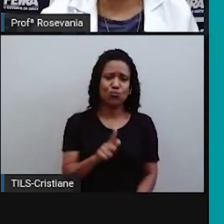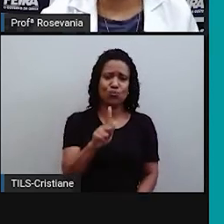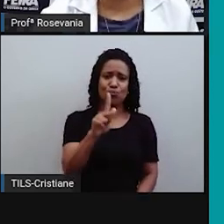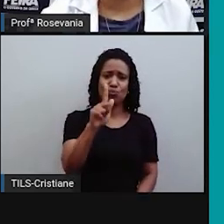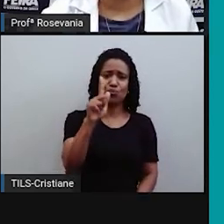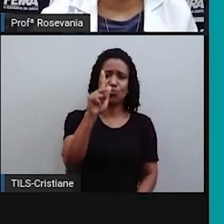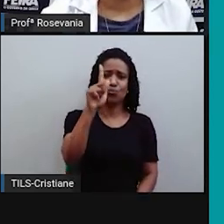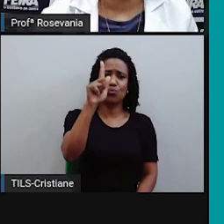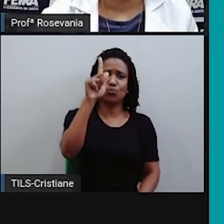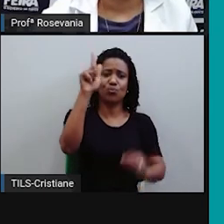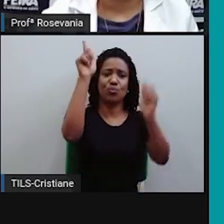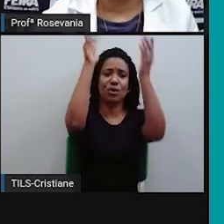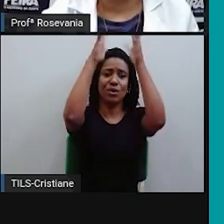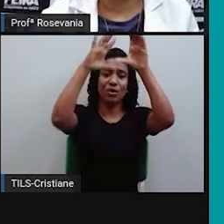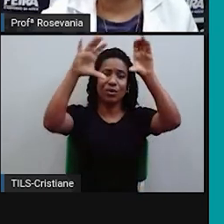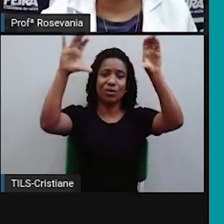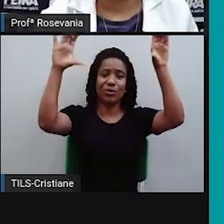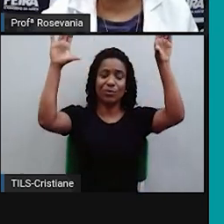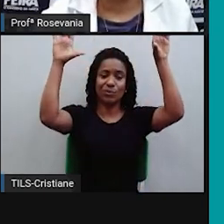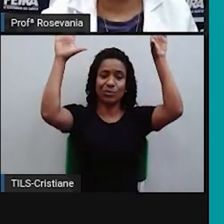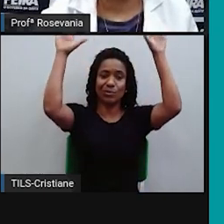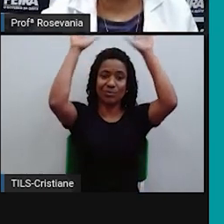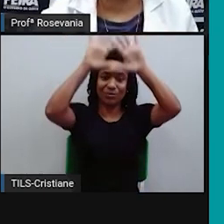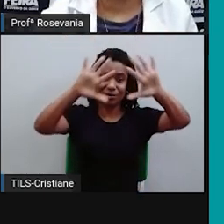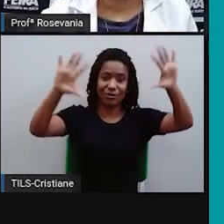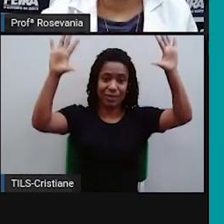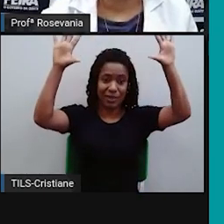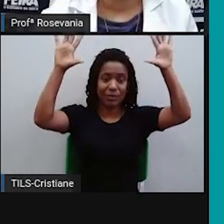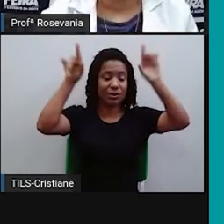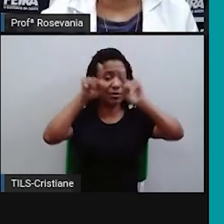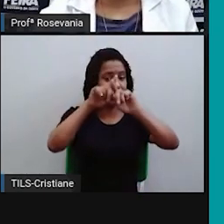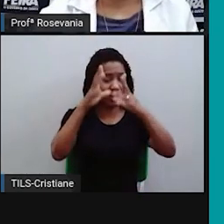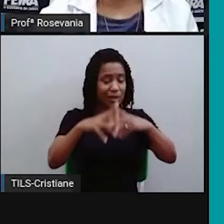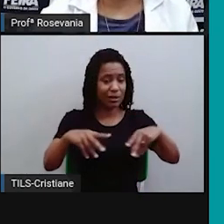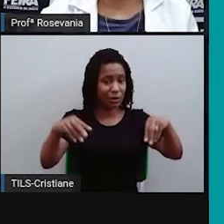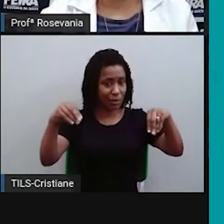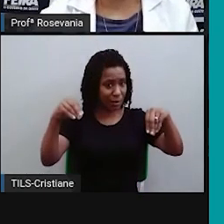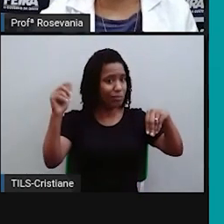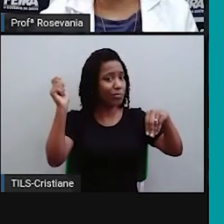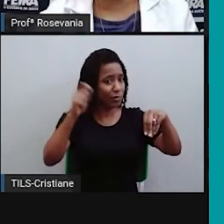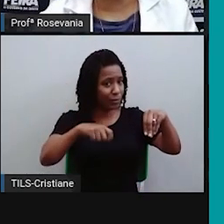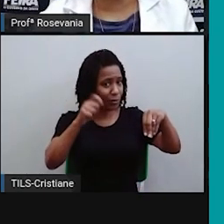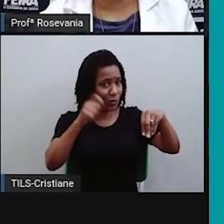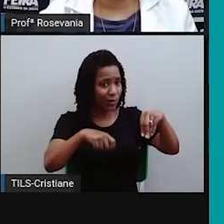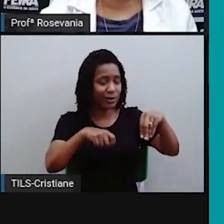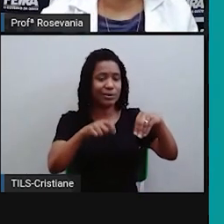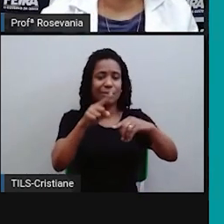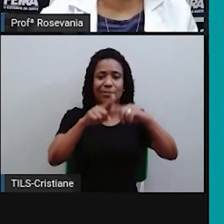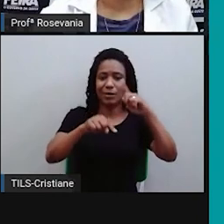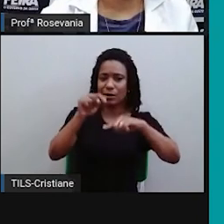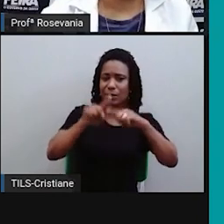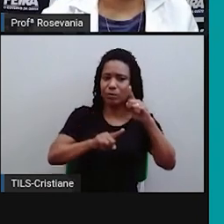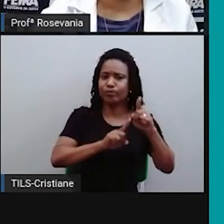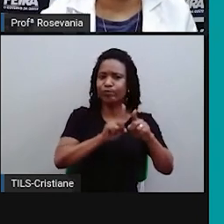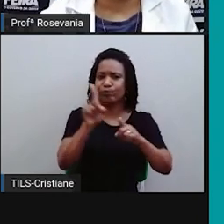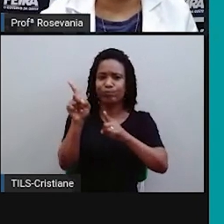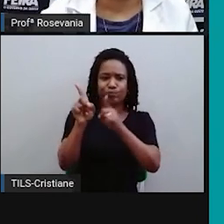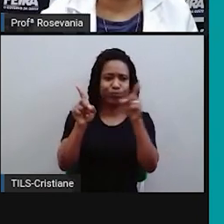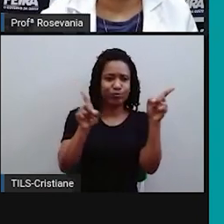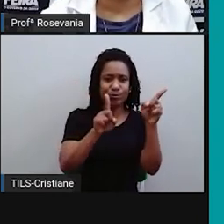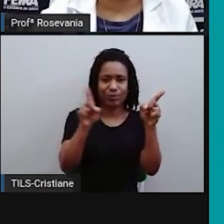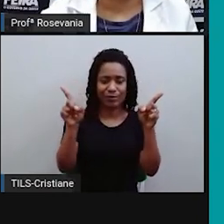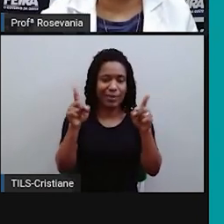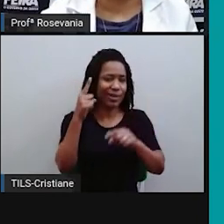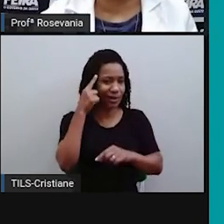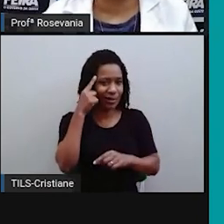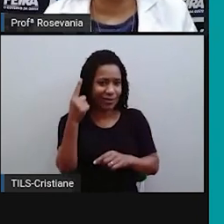as pessoas que estão no espaço terrestre. Bora ver como é que acontece isso? Então, nós temos a bússola, né, inventada lá pelos